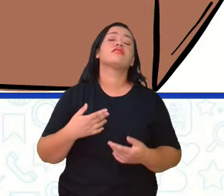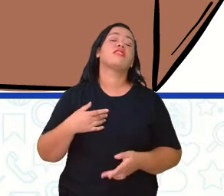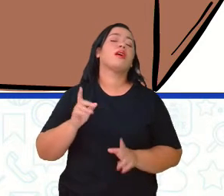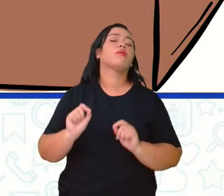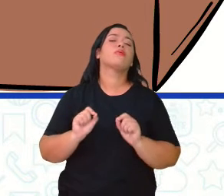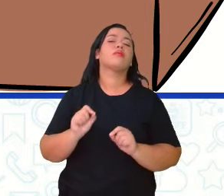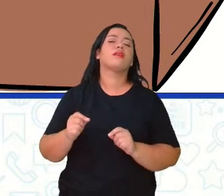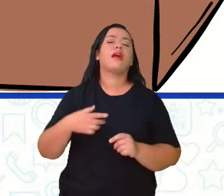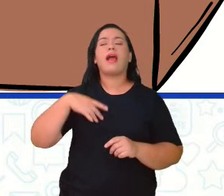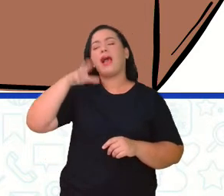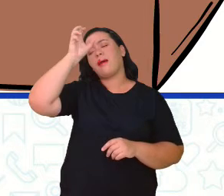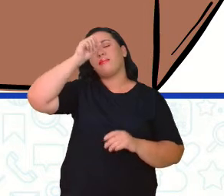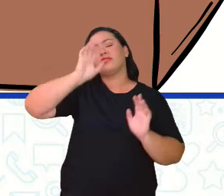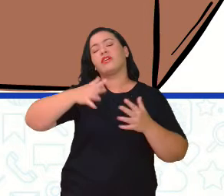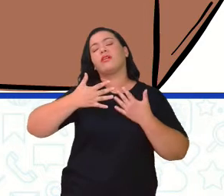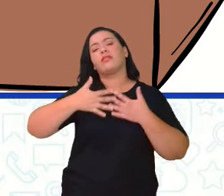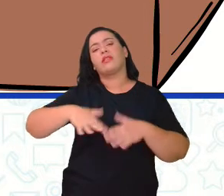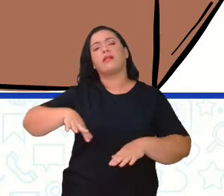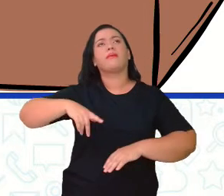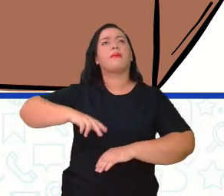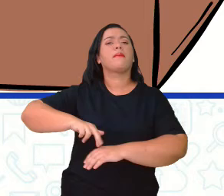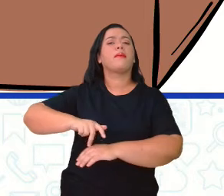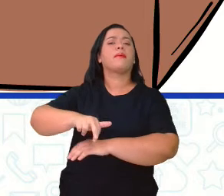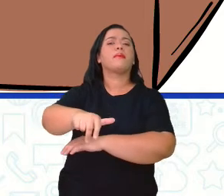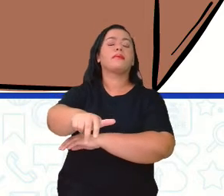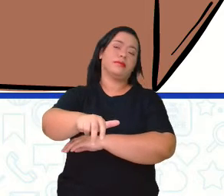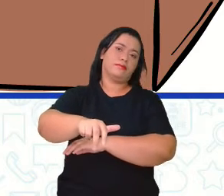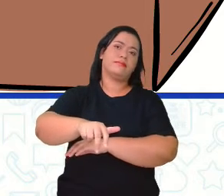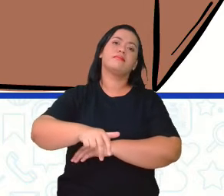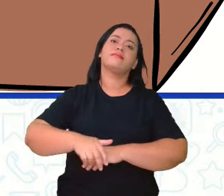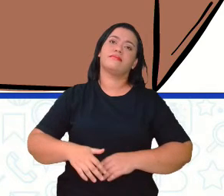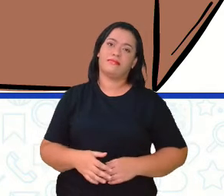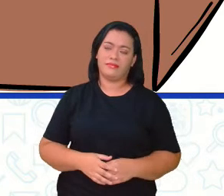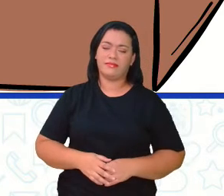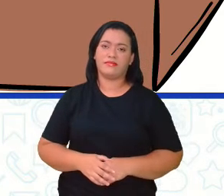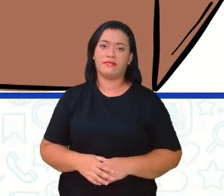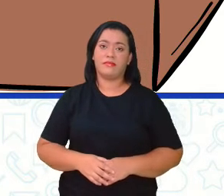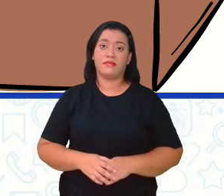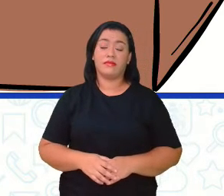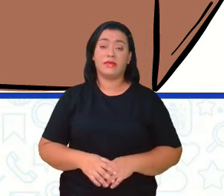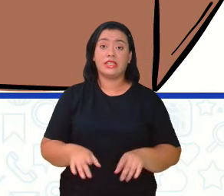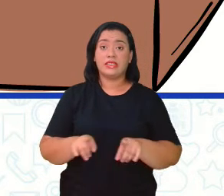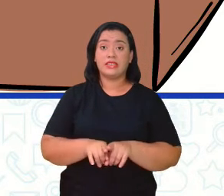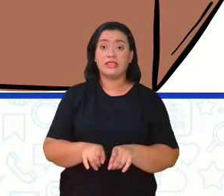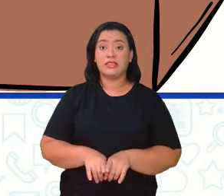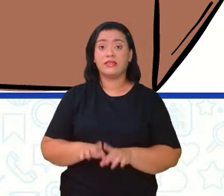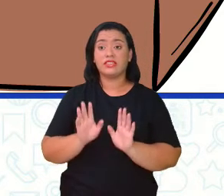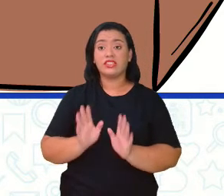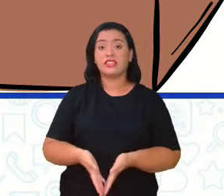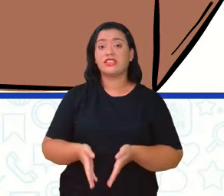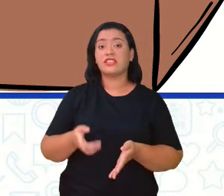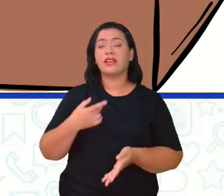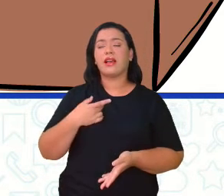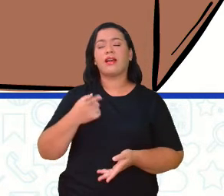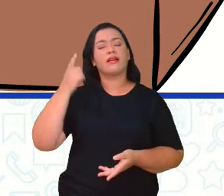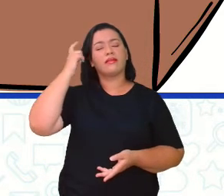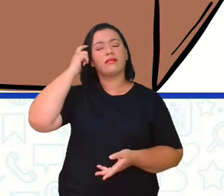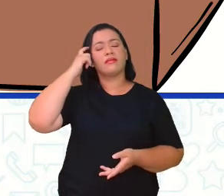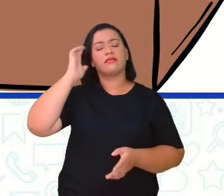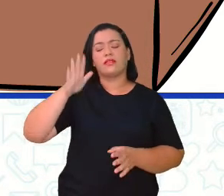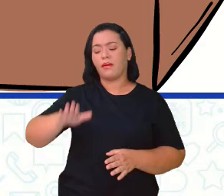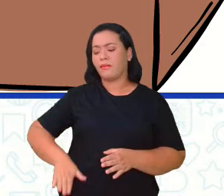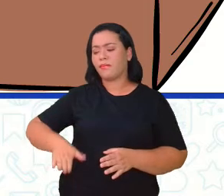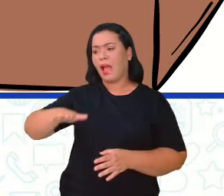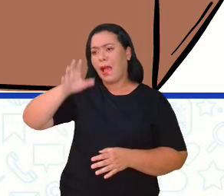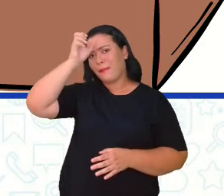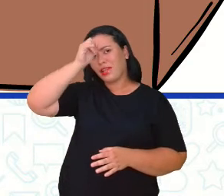já aprendeu e que a gente faz meio que automático, né? Já está ali planejado desde a nossa infância.